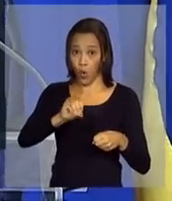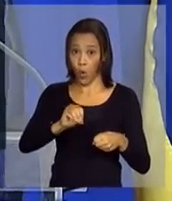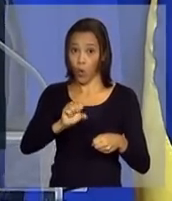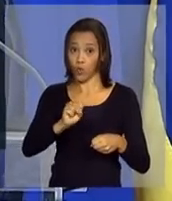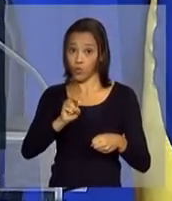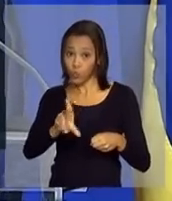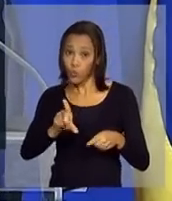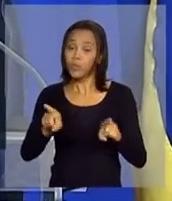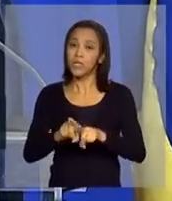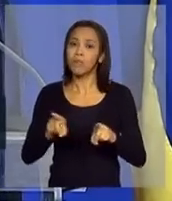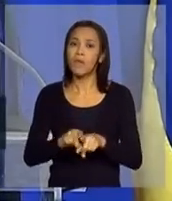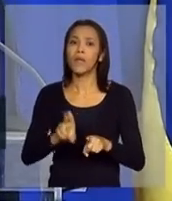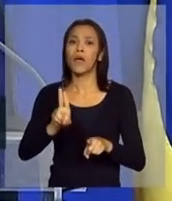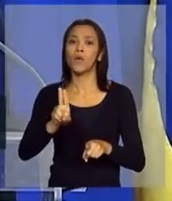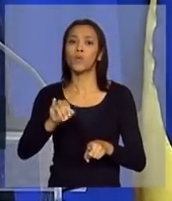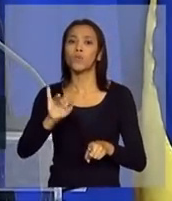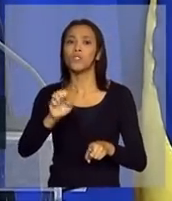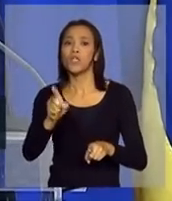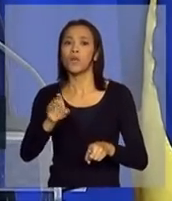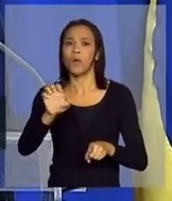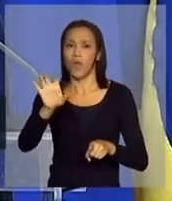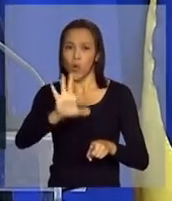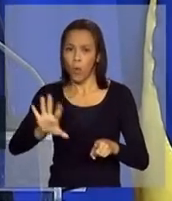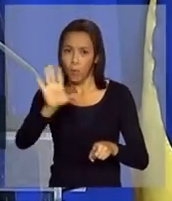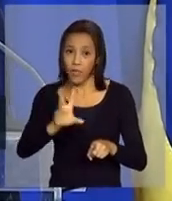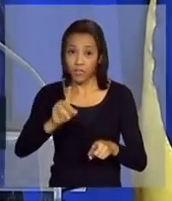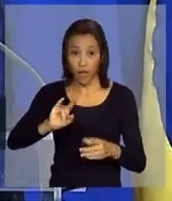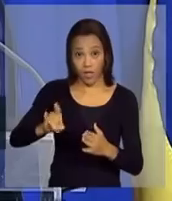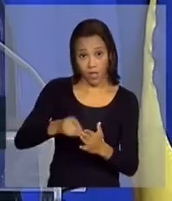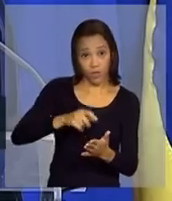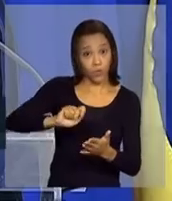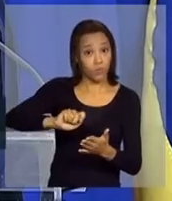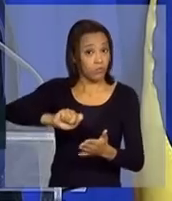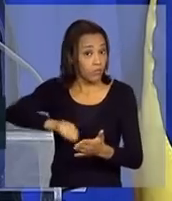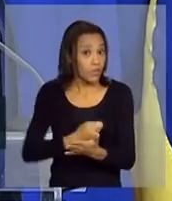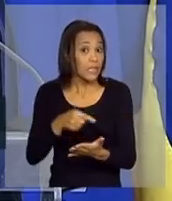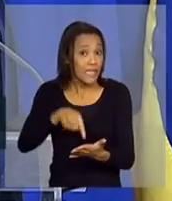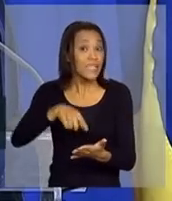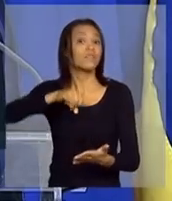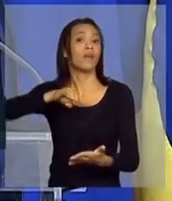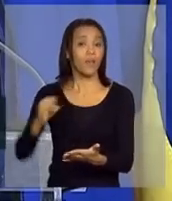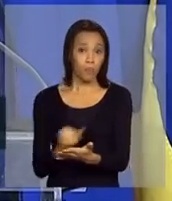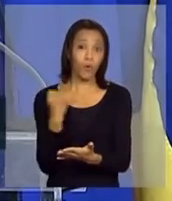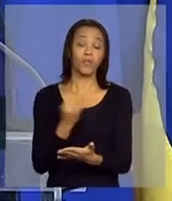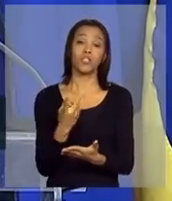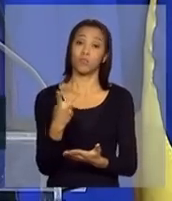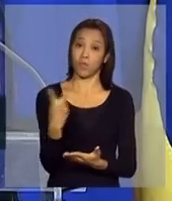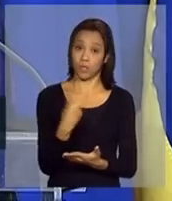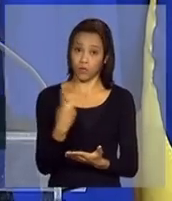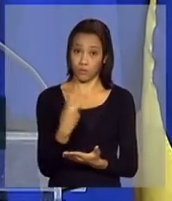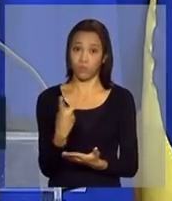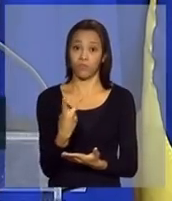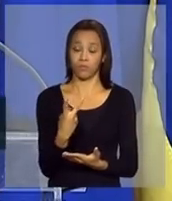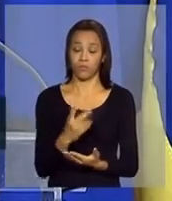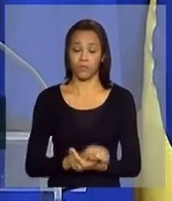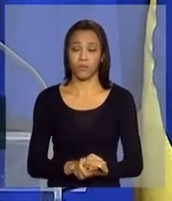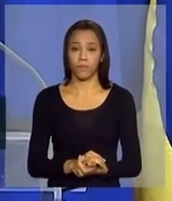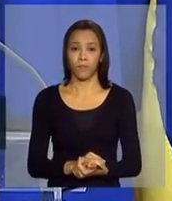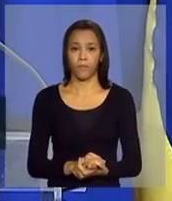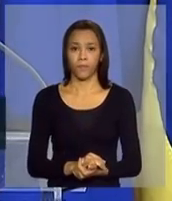a União Europeia. Acordo esse que nós achamos que seria muito importante para as duas regiões.